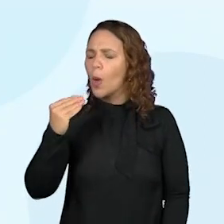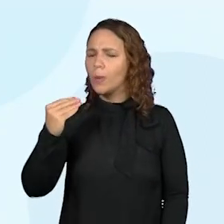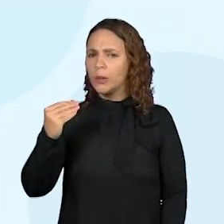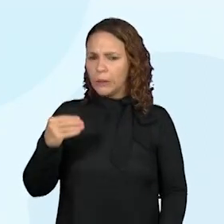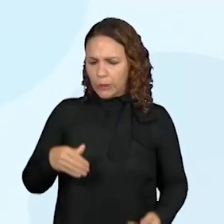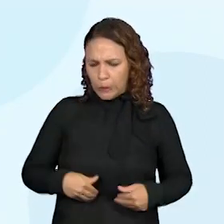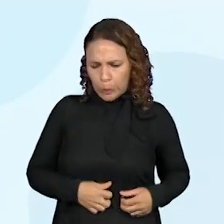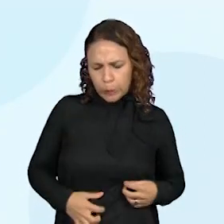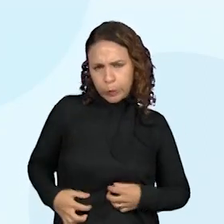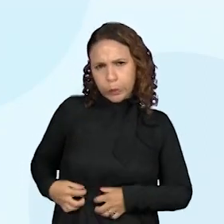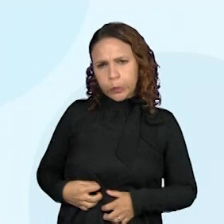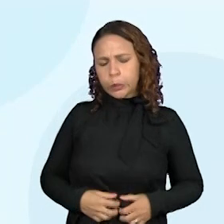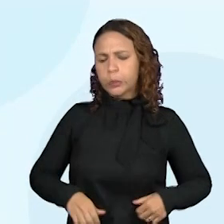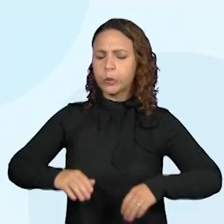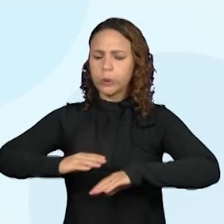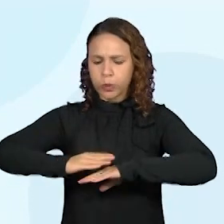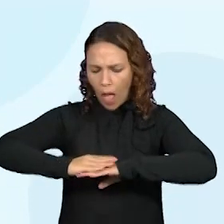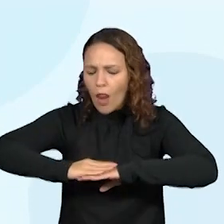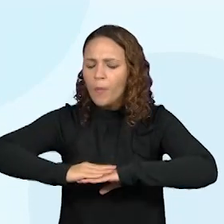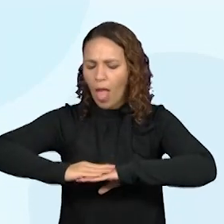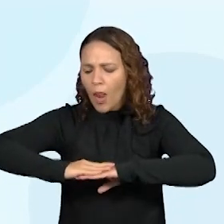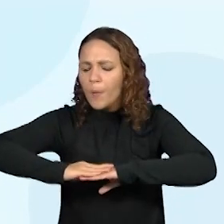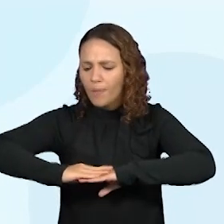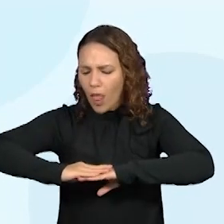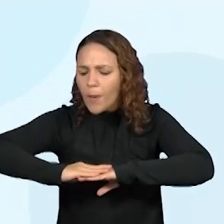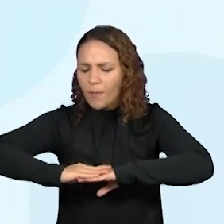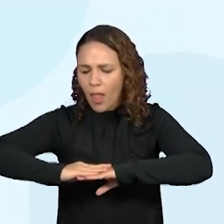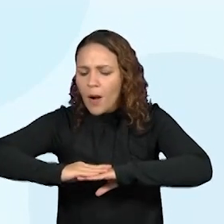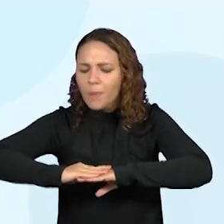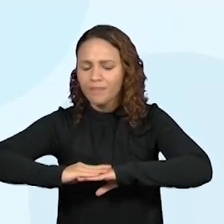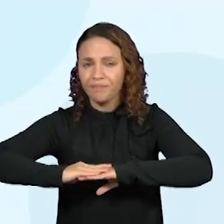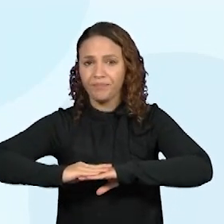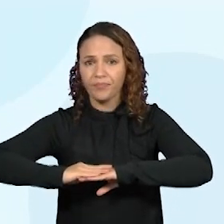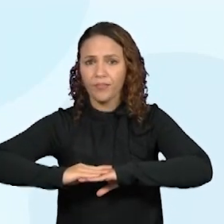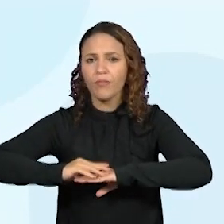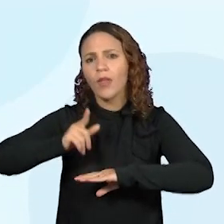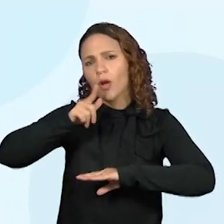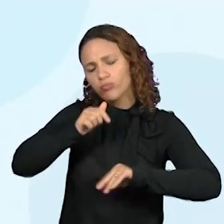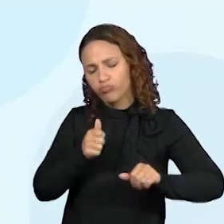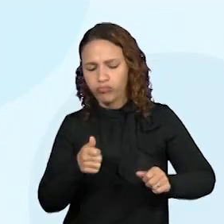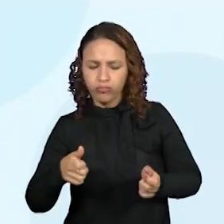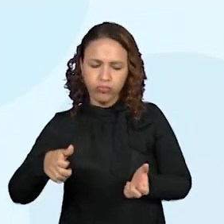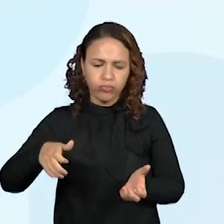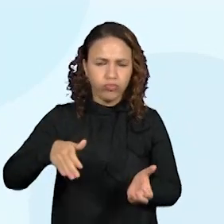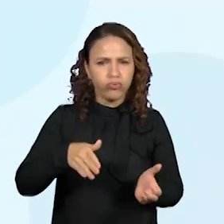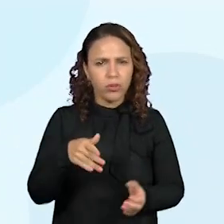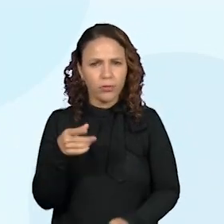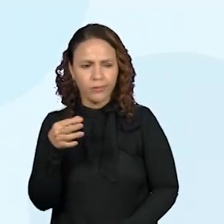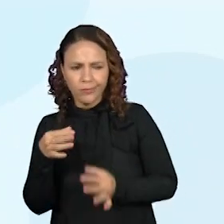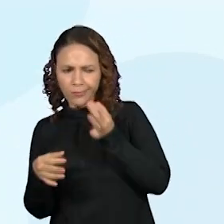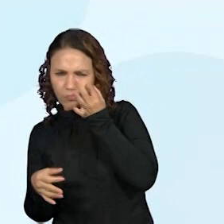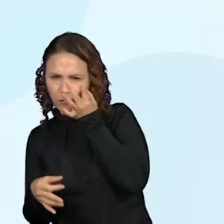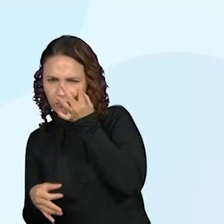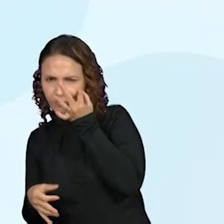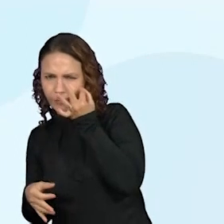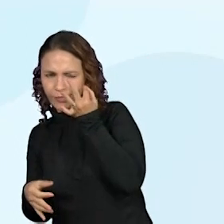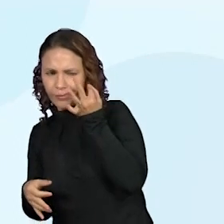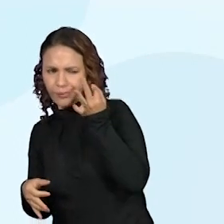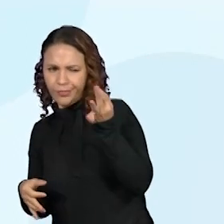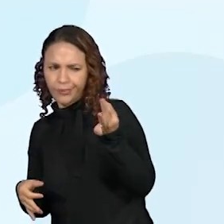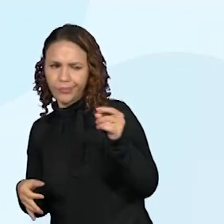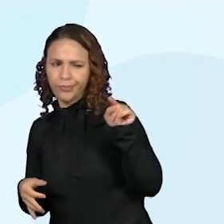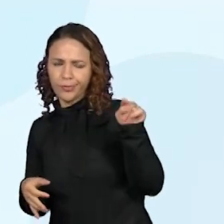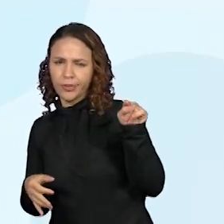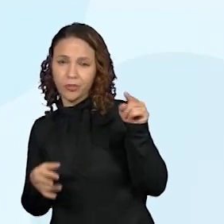esfomeado. Quando chegou mais abaixo da corrente da água, um cordeiro que começou também a